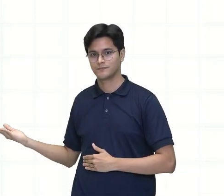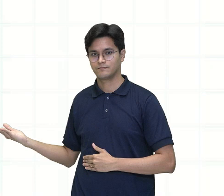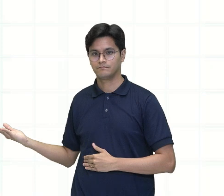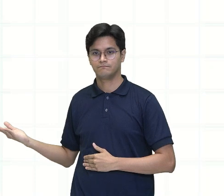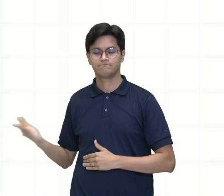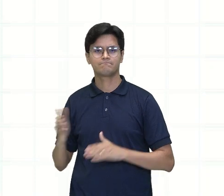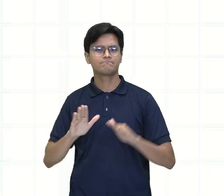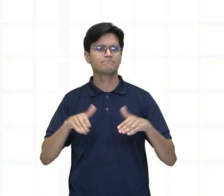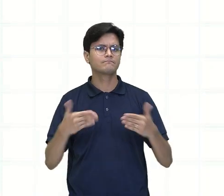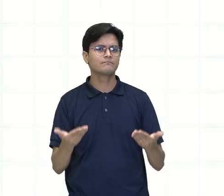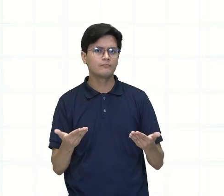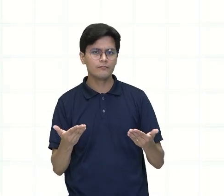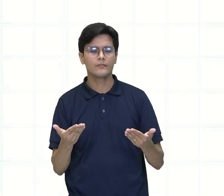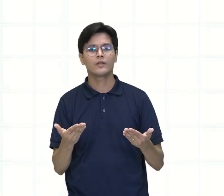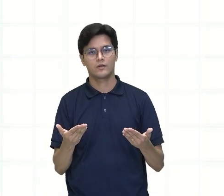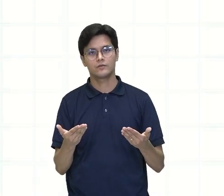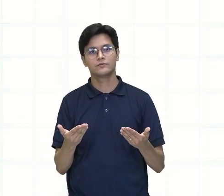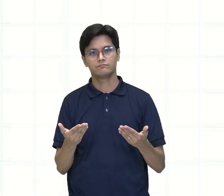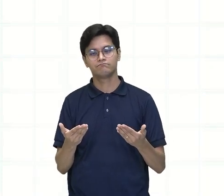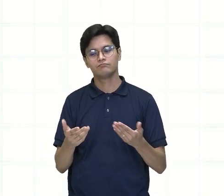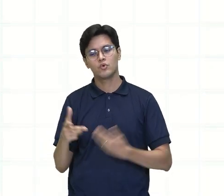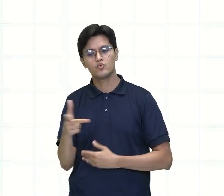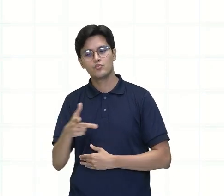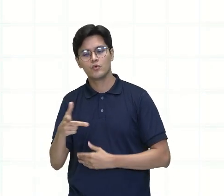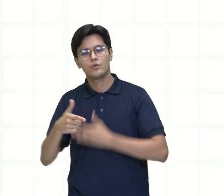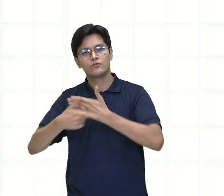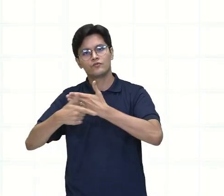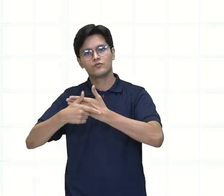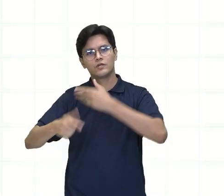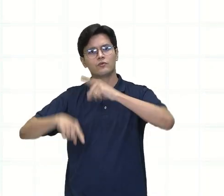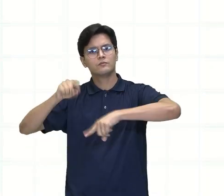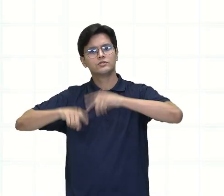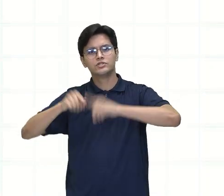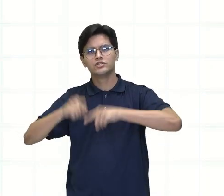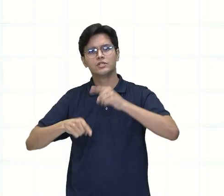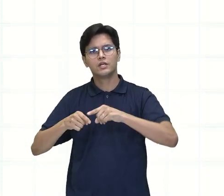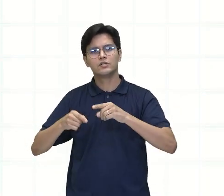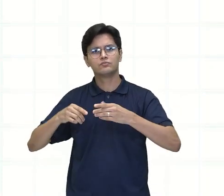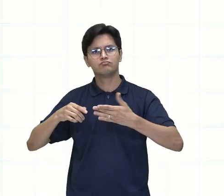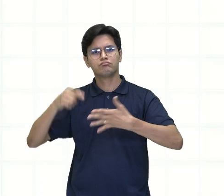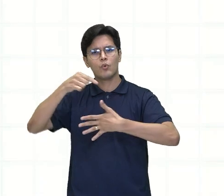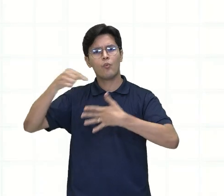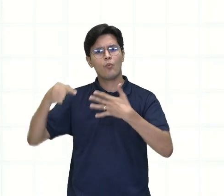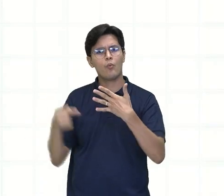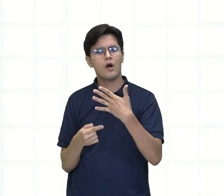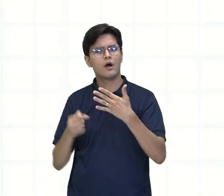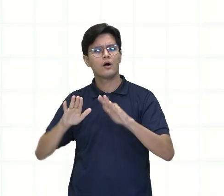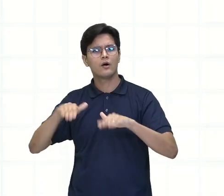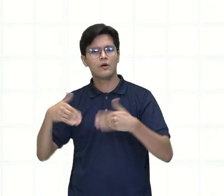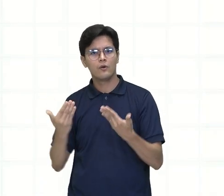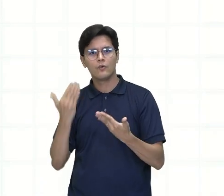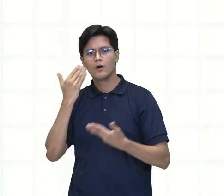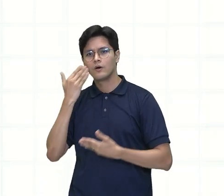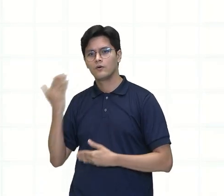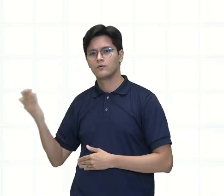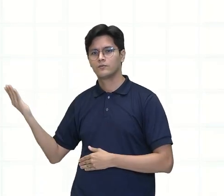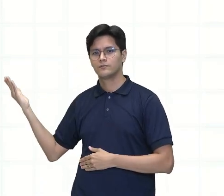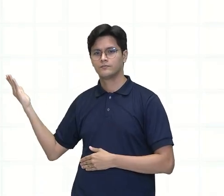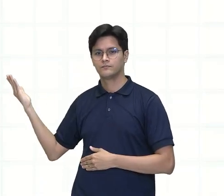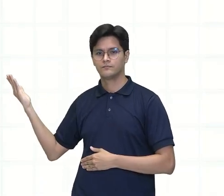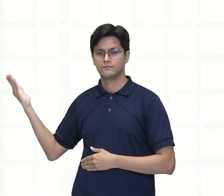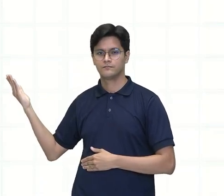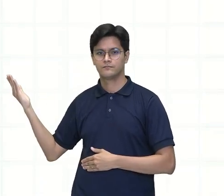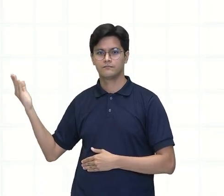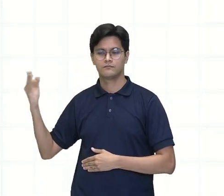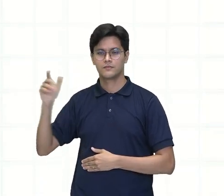Então, quais são os objetos, né? Os pronomes com função de objeto que nós temos aqui? Me, que